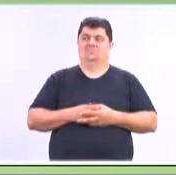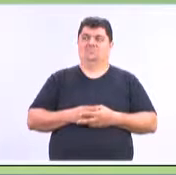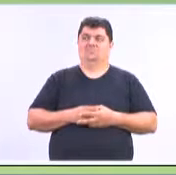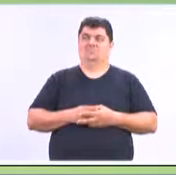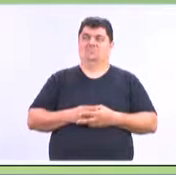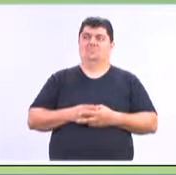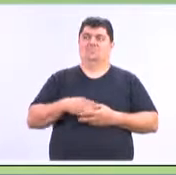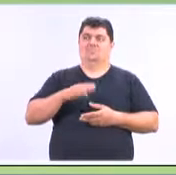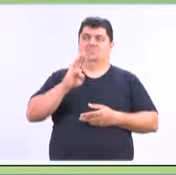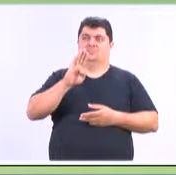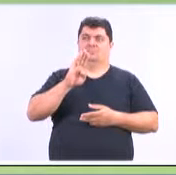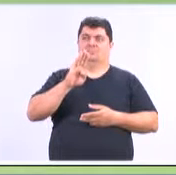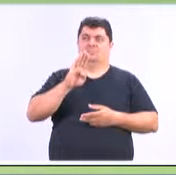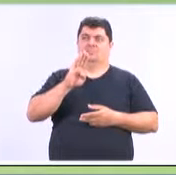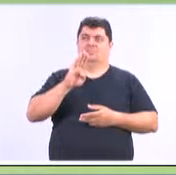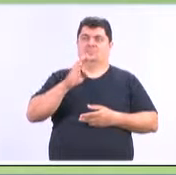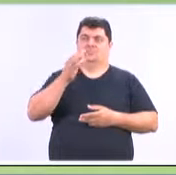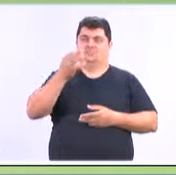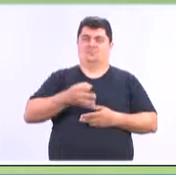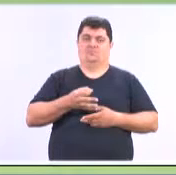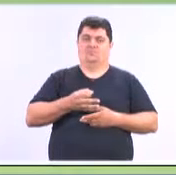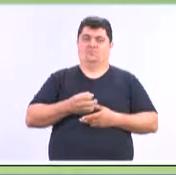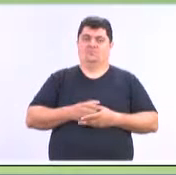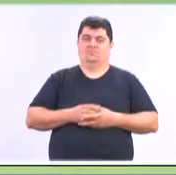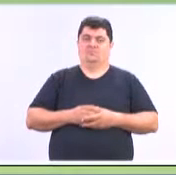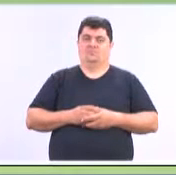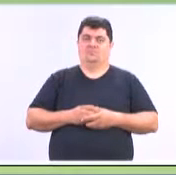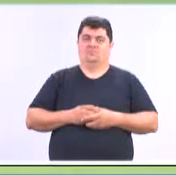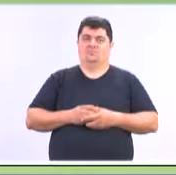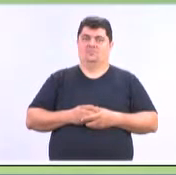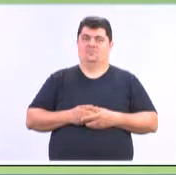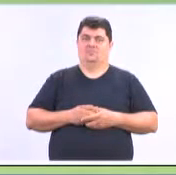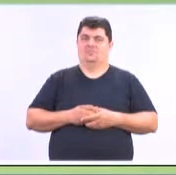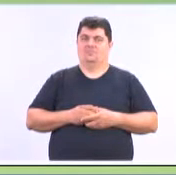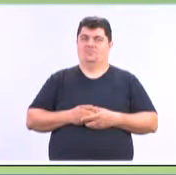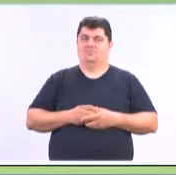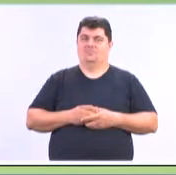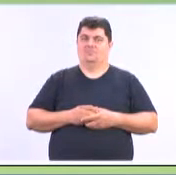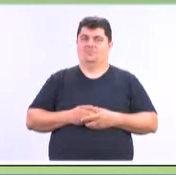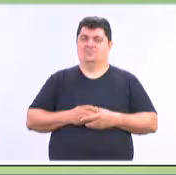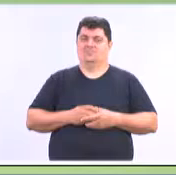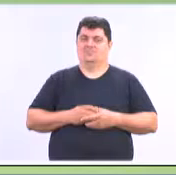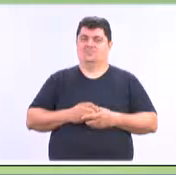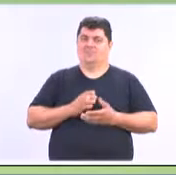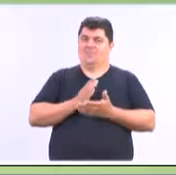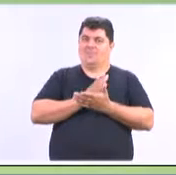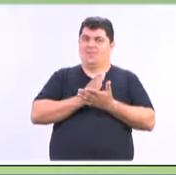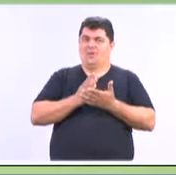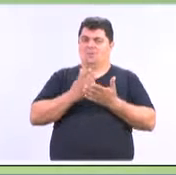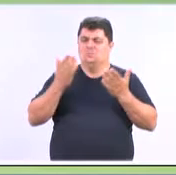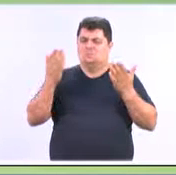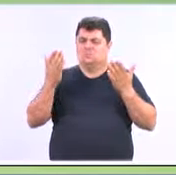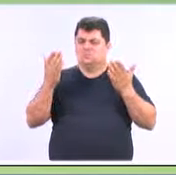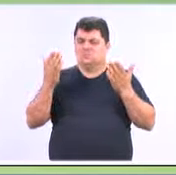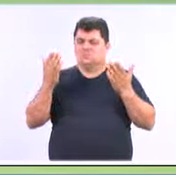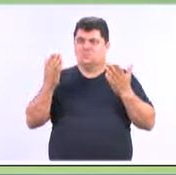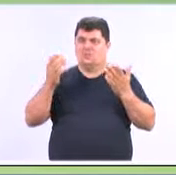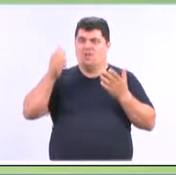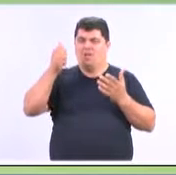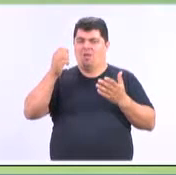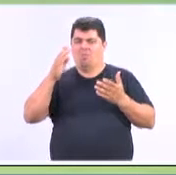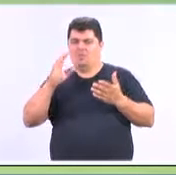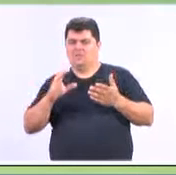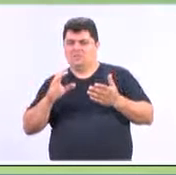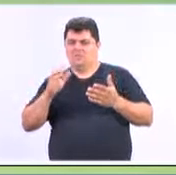certa é de número B. Acertaram, professora? Muita resposta correta? Professor, alguns ficaram em dúvidas entre a letra A,